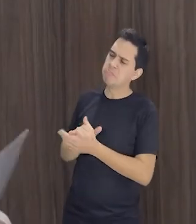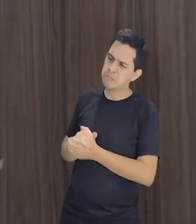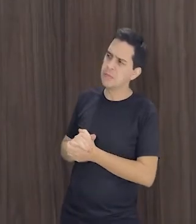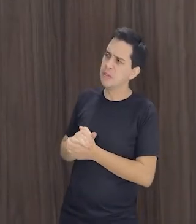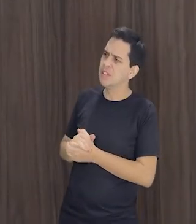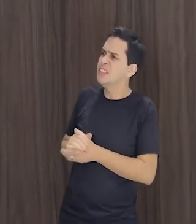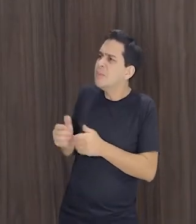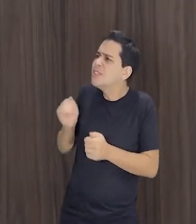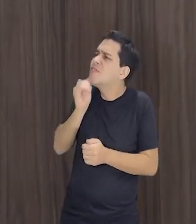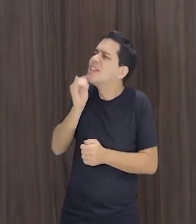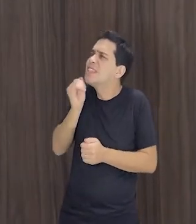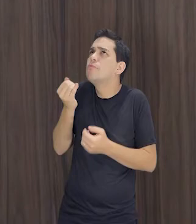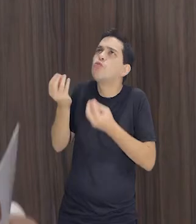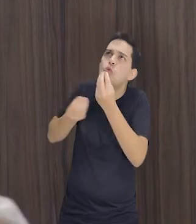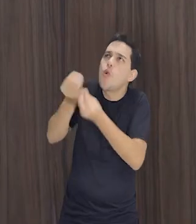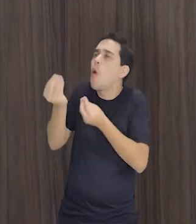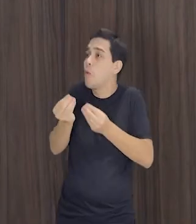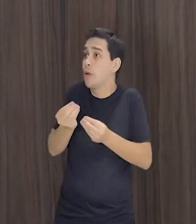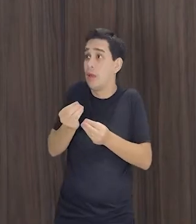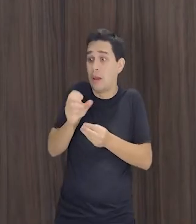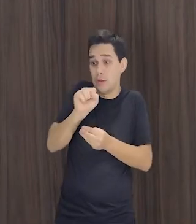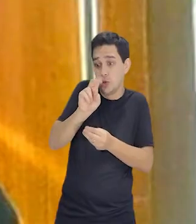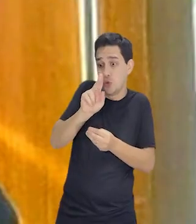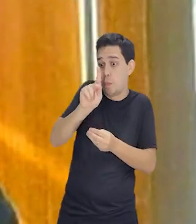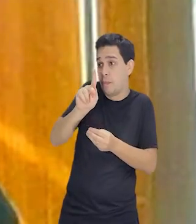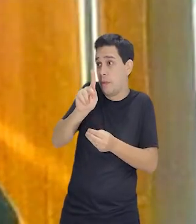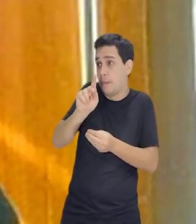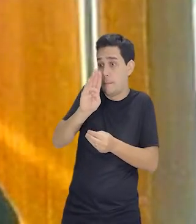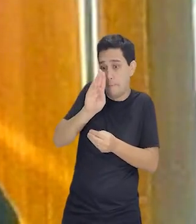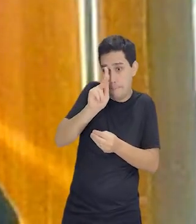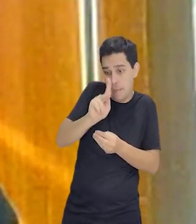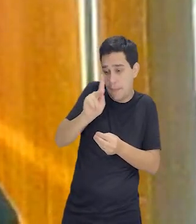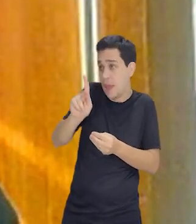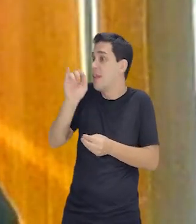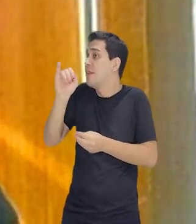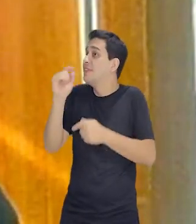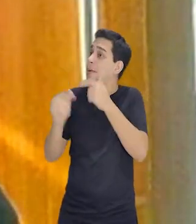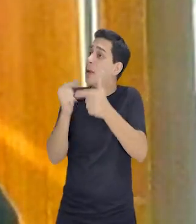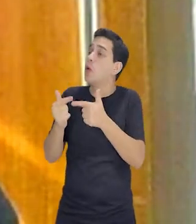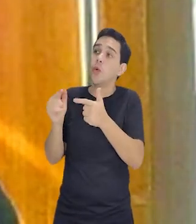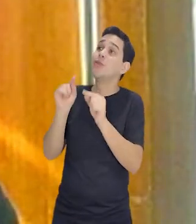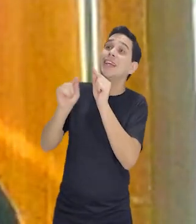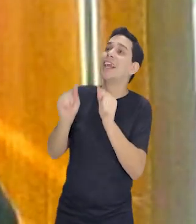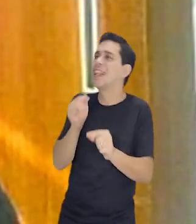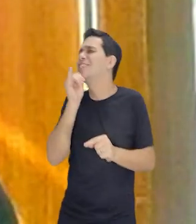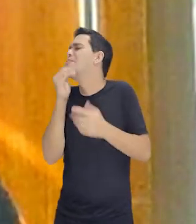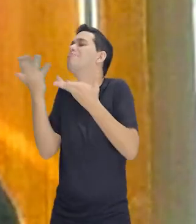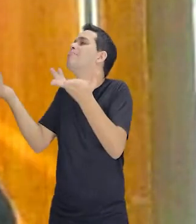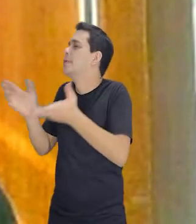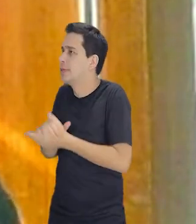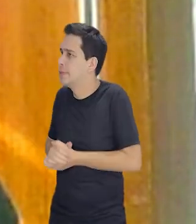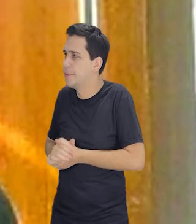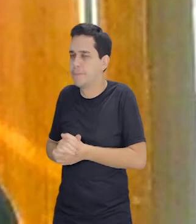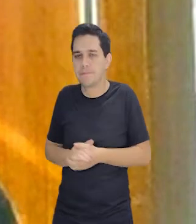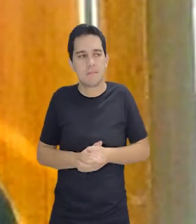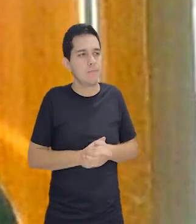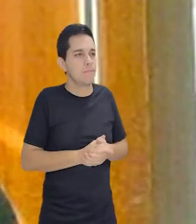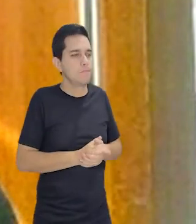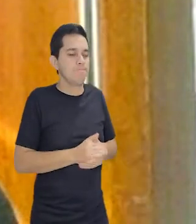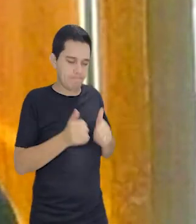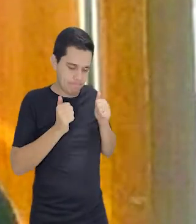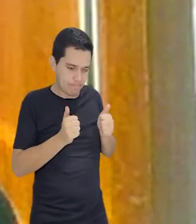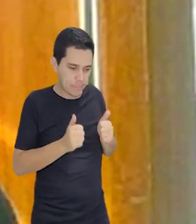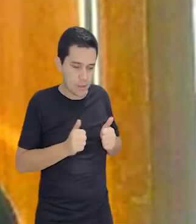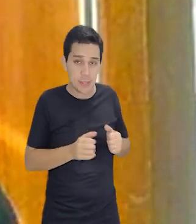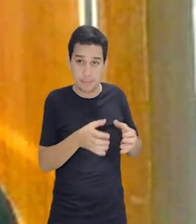atuações importantes da SUB-PPI nos últimos meses? Pois não. Apesar de poucos meses de atuação dessa nova